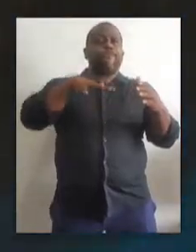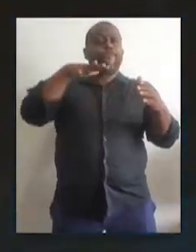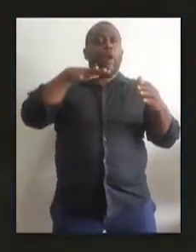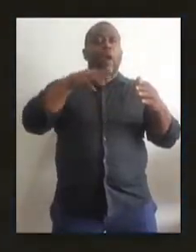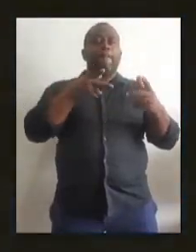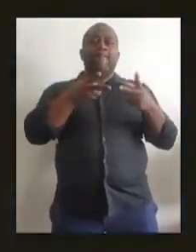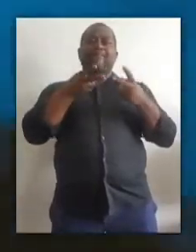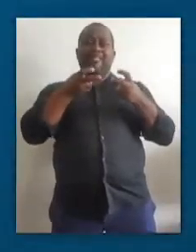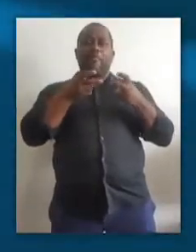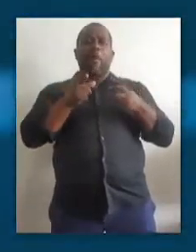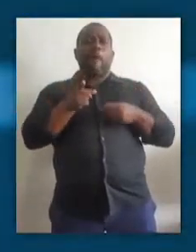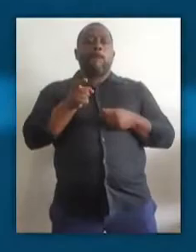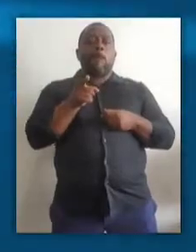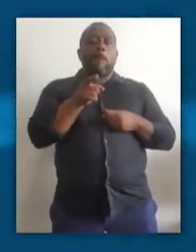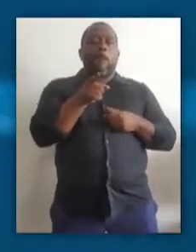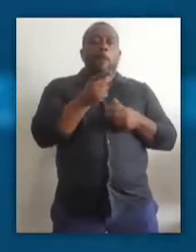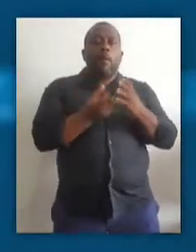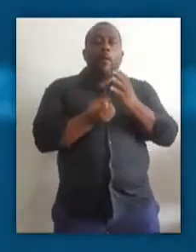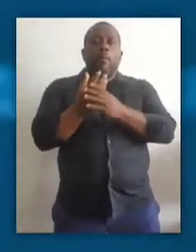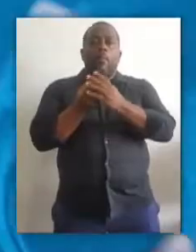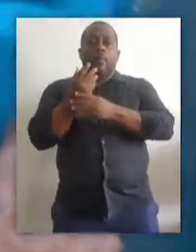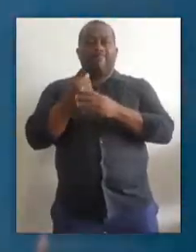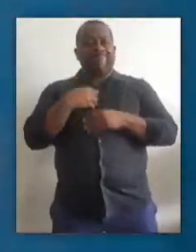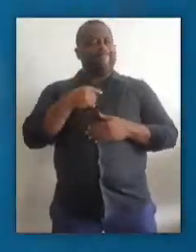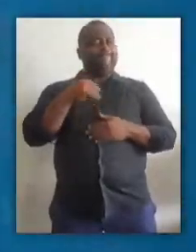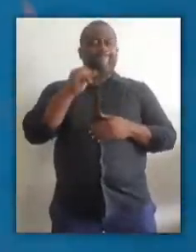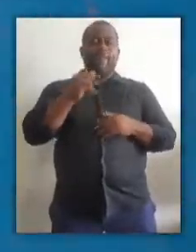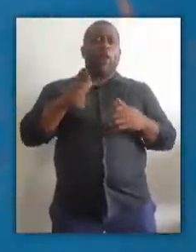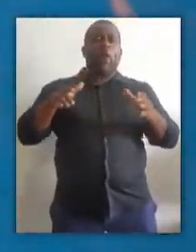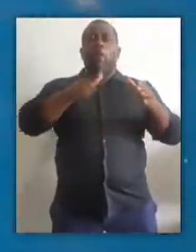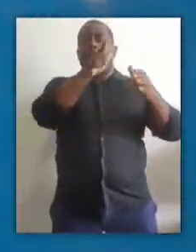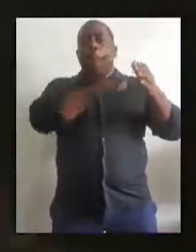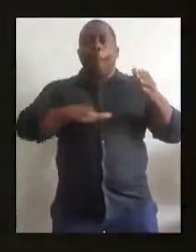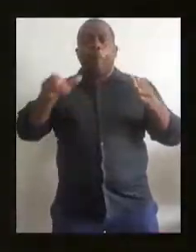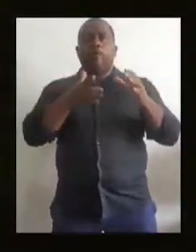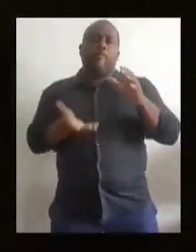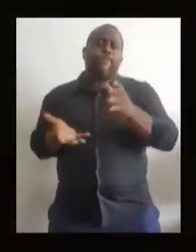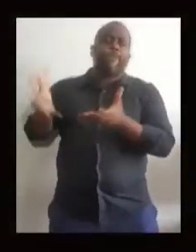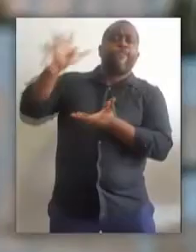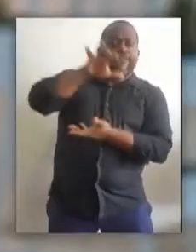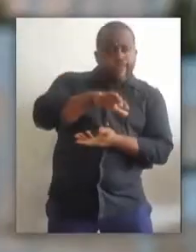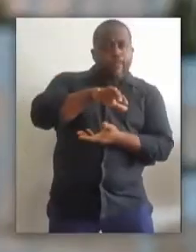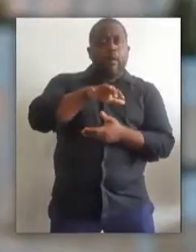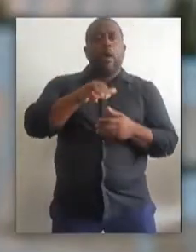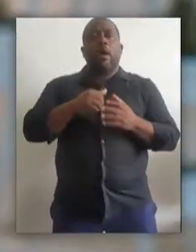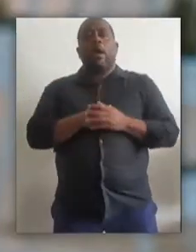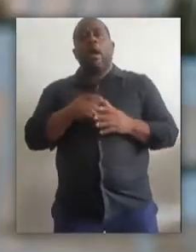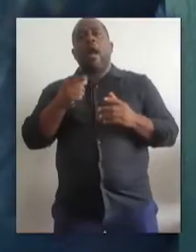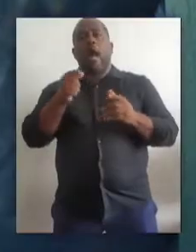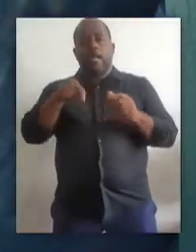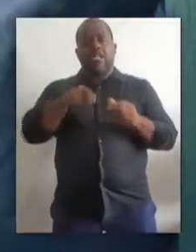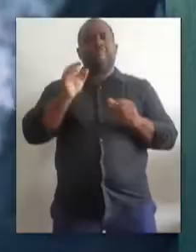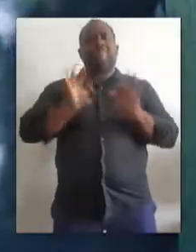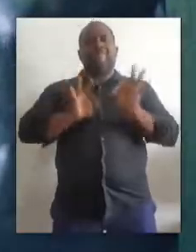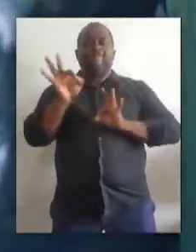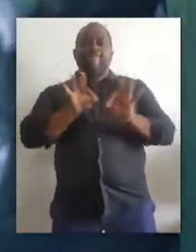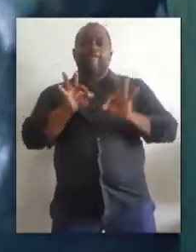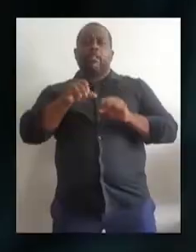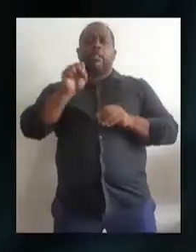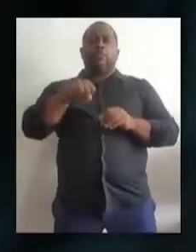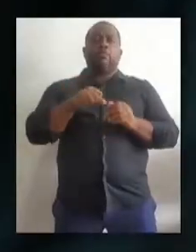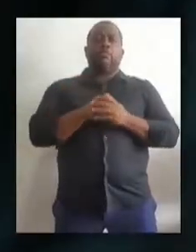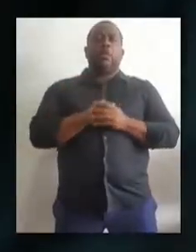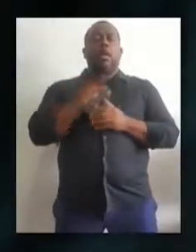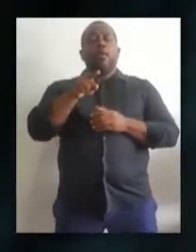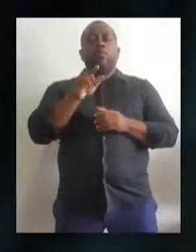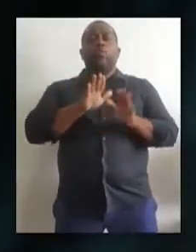reservatório de água, mas a gente percebeu que estava dando larvas e acabou esvaziando esse tanque, colocamos ele de cabeça para baixo, emborcado, mas aqui a gente está